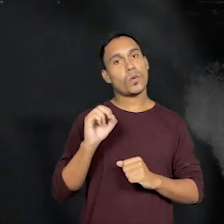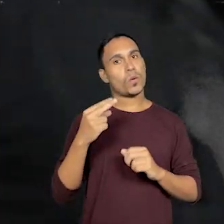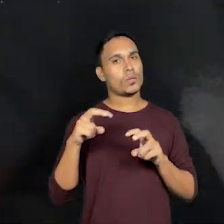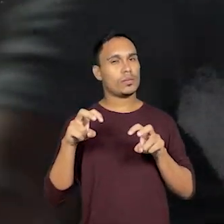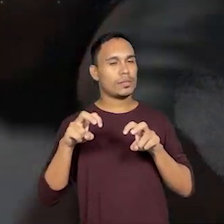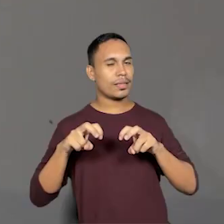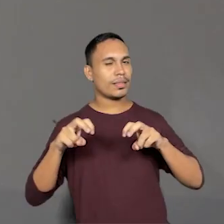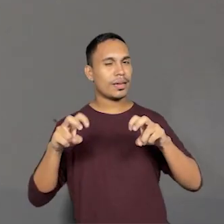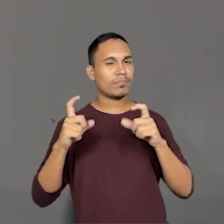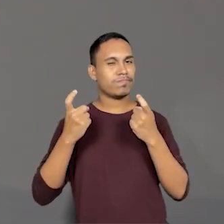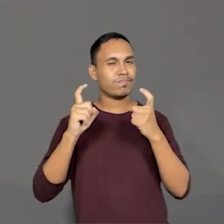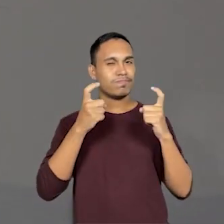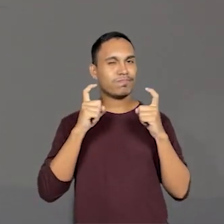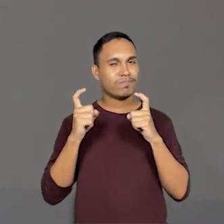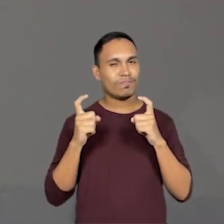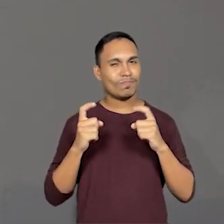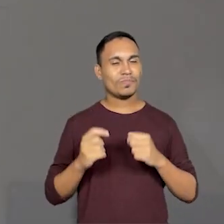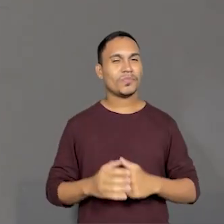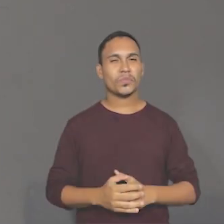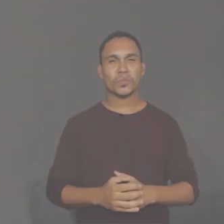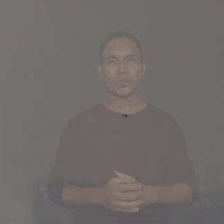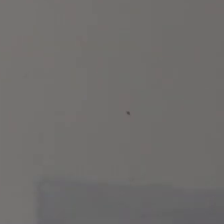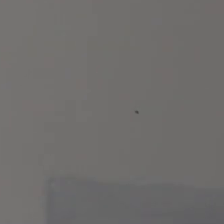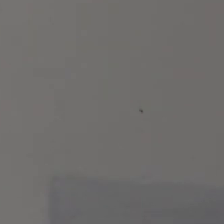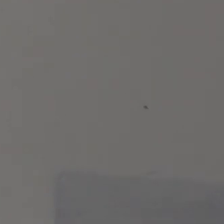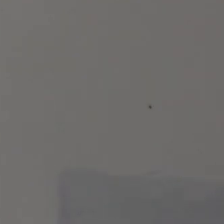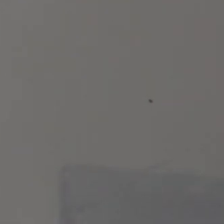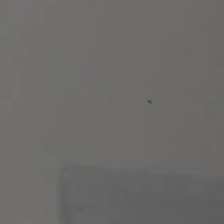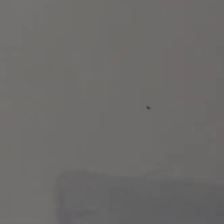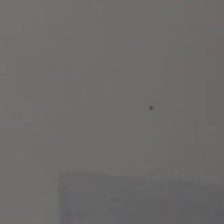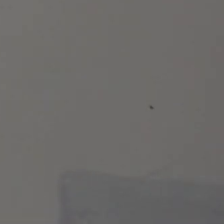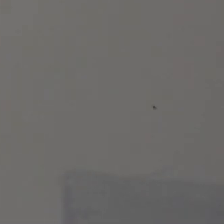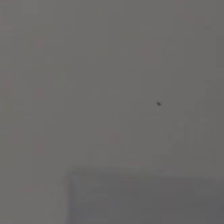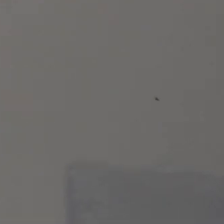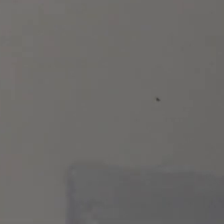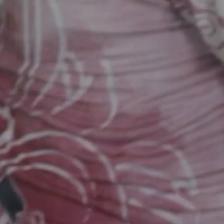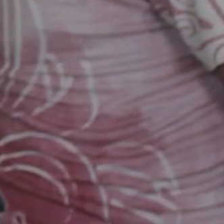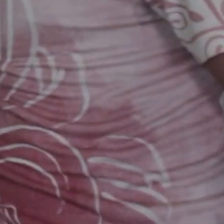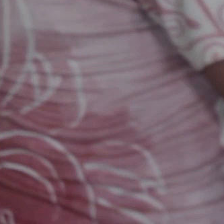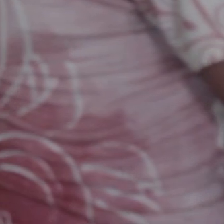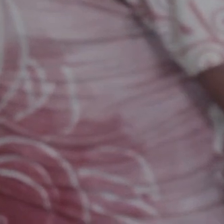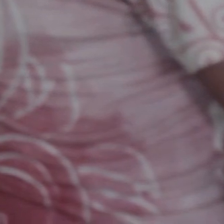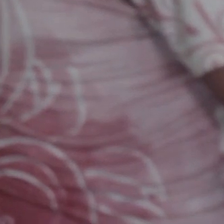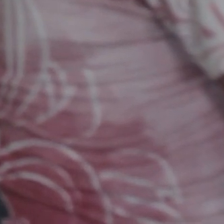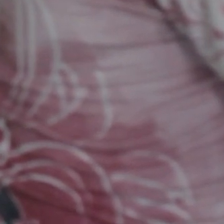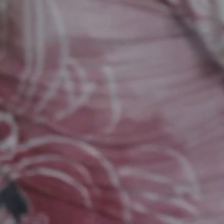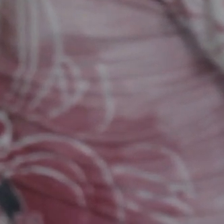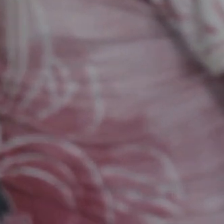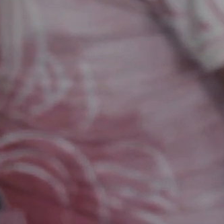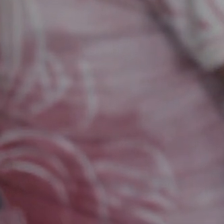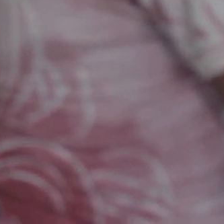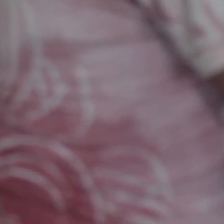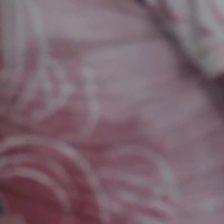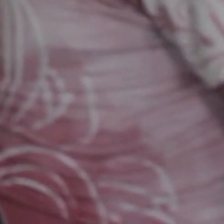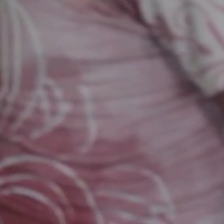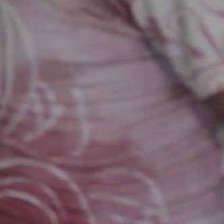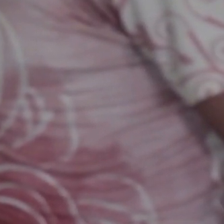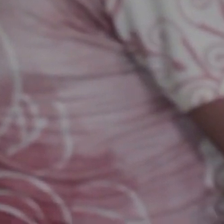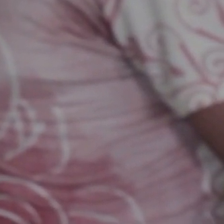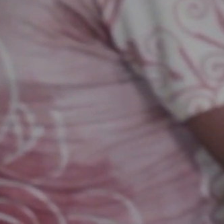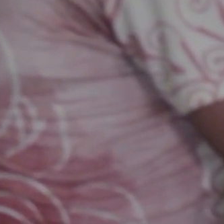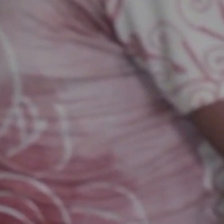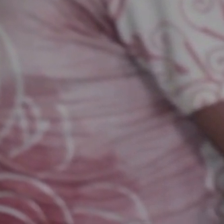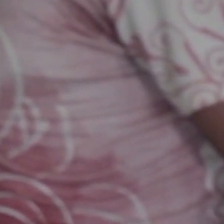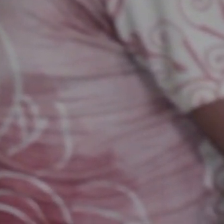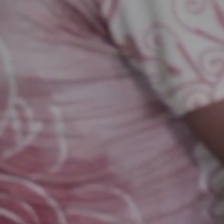alguma coisa, né? Banner da Escola Livre de Teatro de Inhamuns, com a ilustração de Covielli, personagem da Comédia dell'Arte. John sobrepõe a mão de